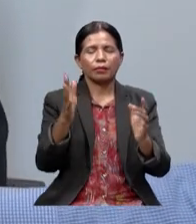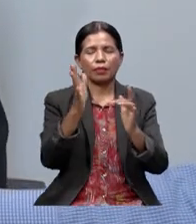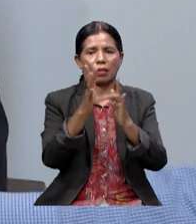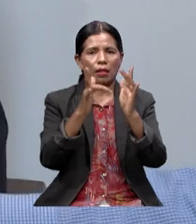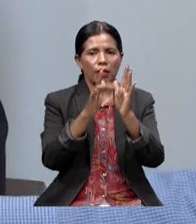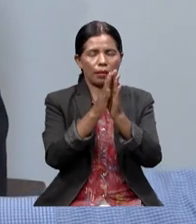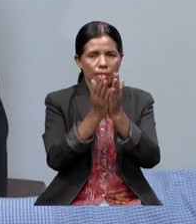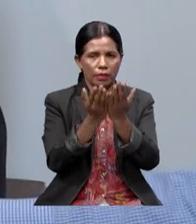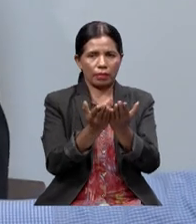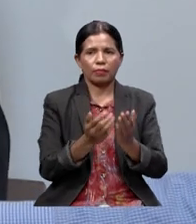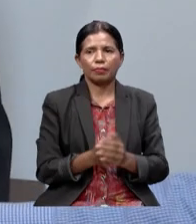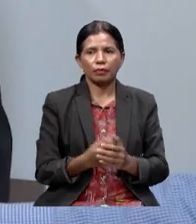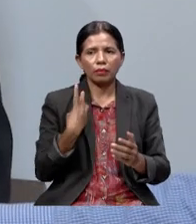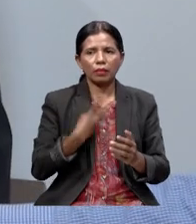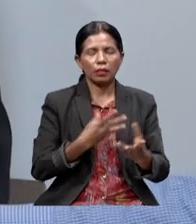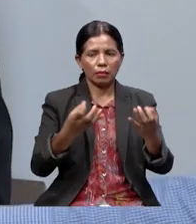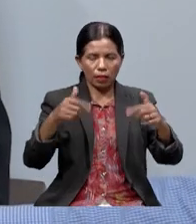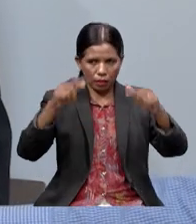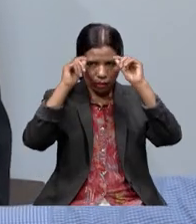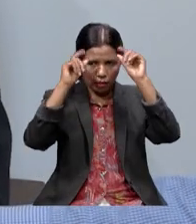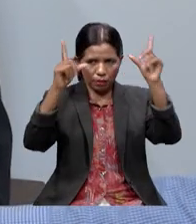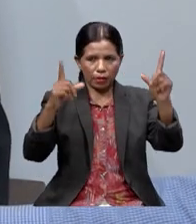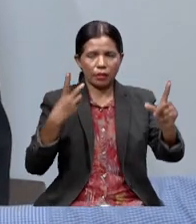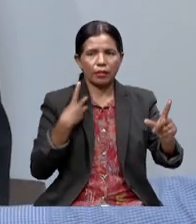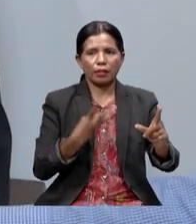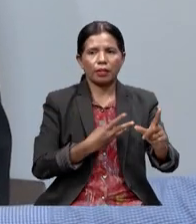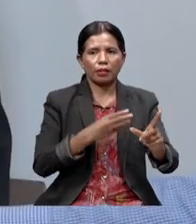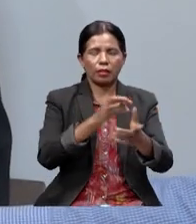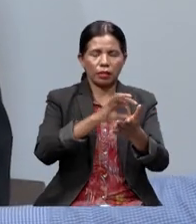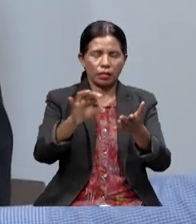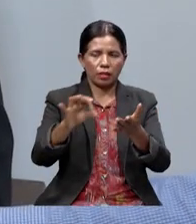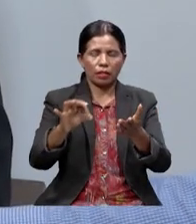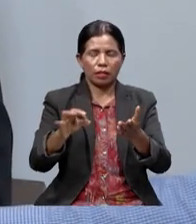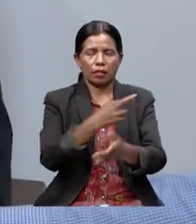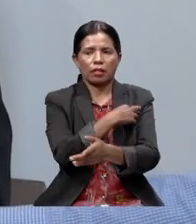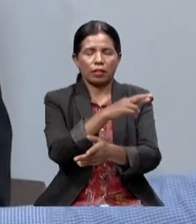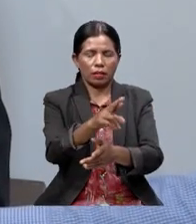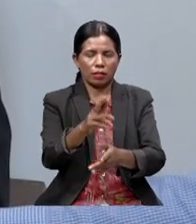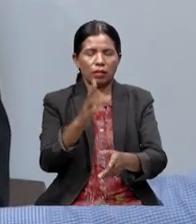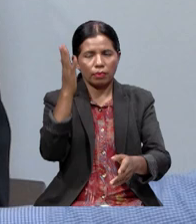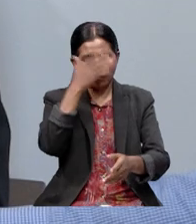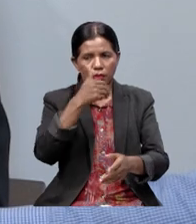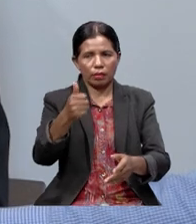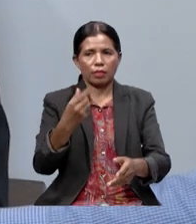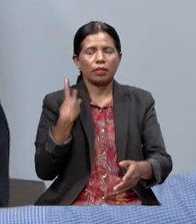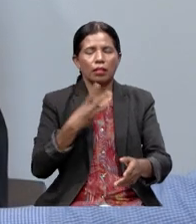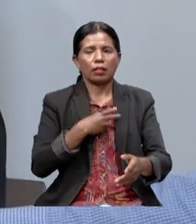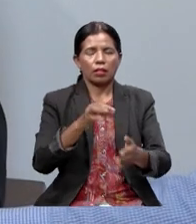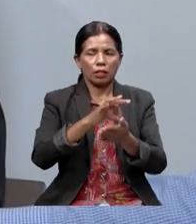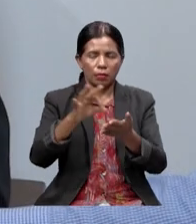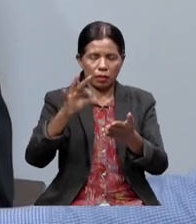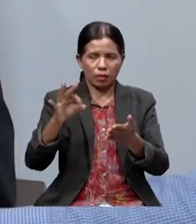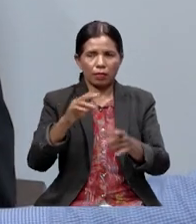Bíblia Sagrada. E trabalha que em Timor, e também tem a prática religiosa, não é fura, mas tem a prática de vida espiritual,